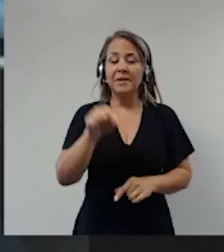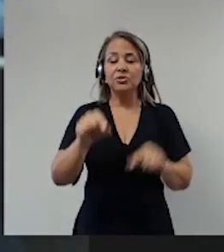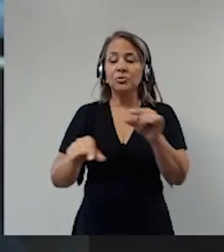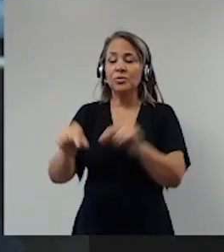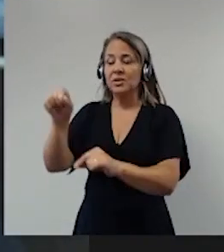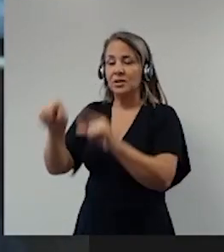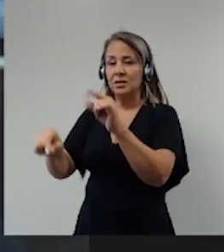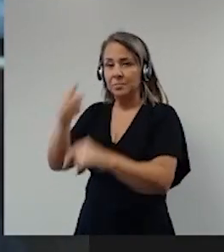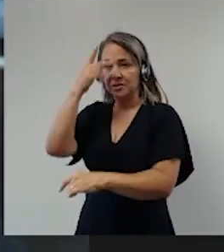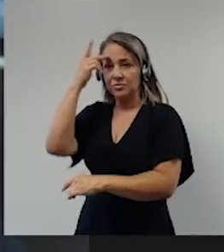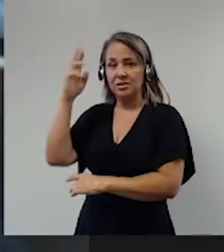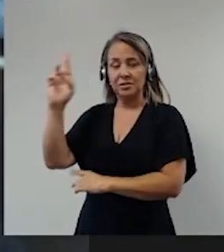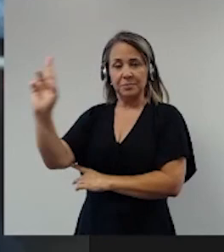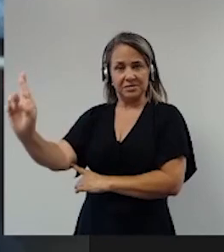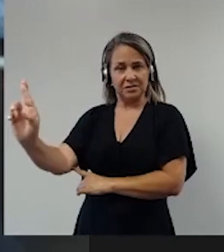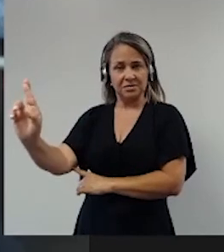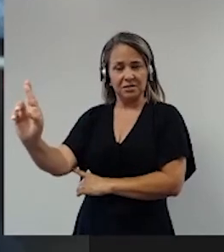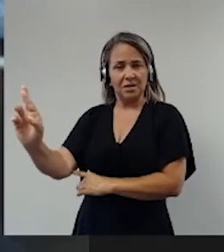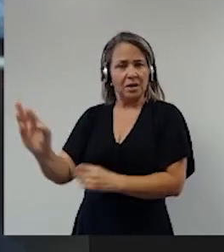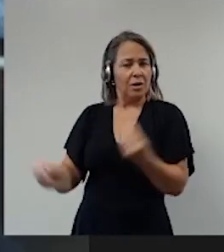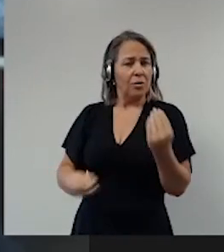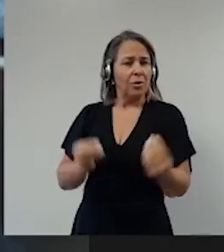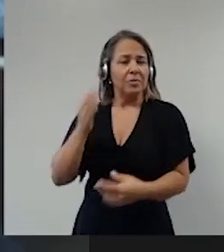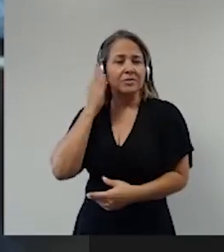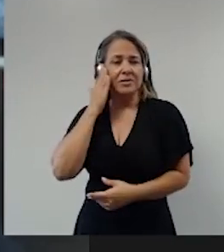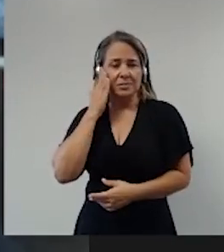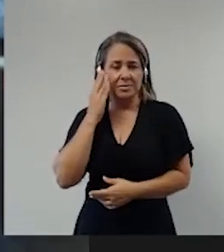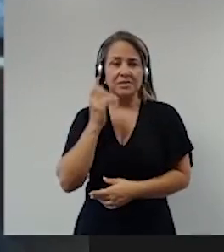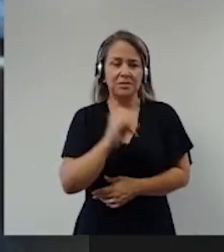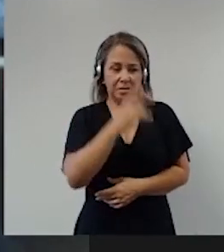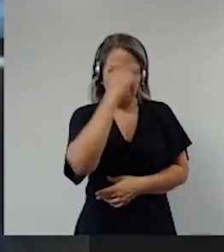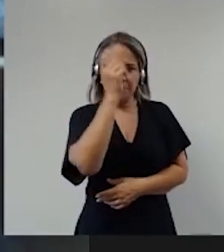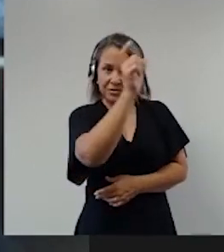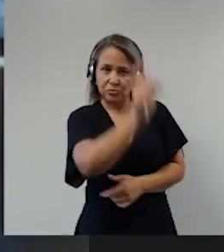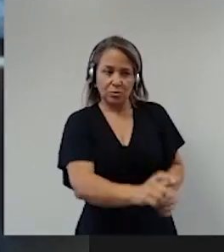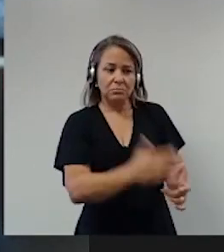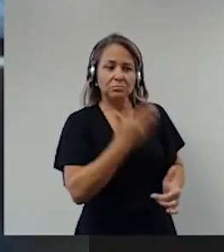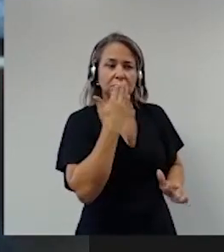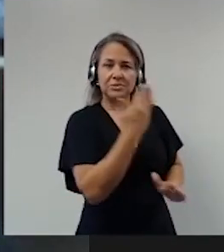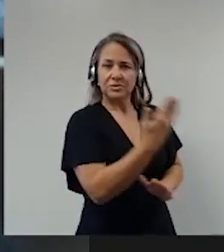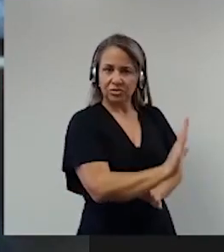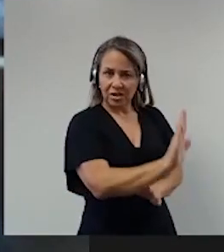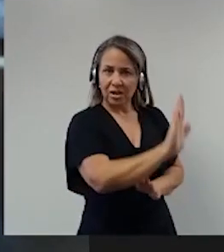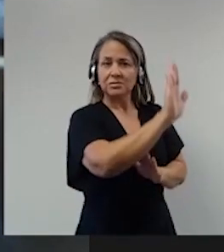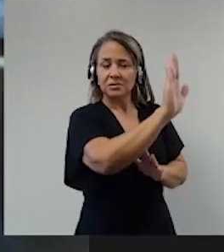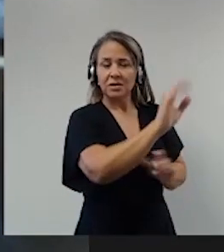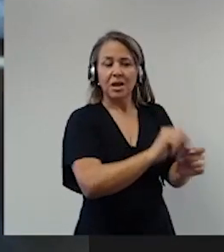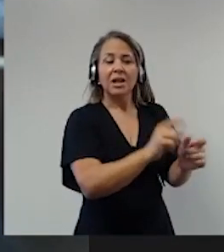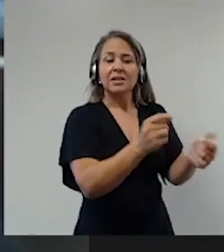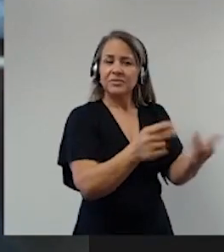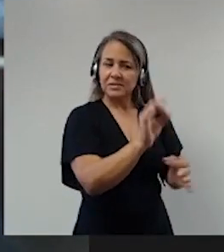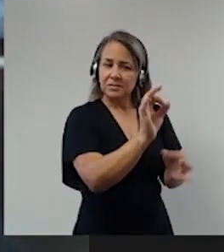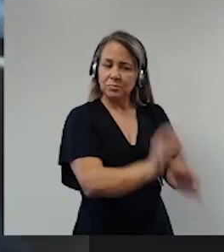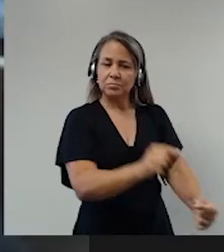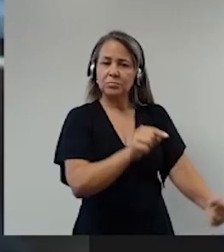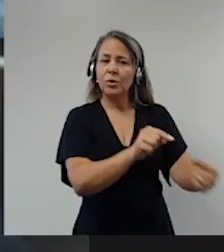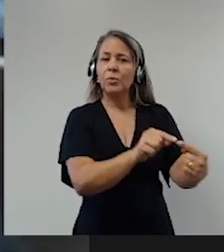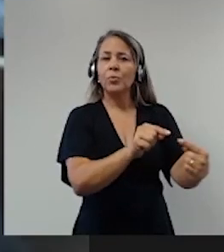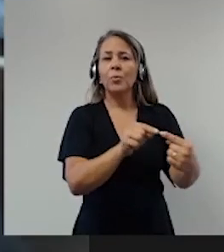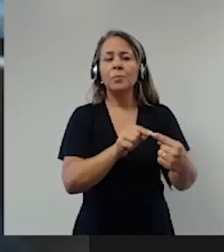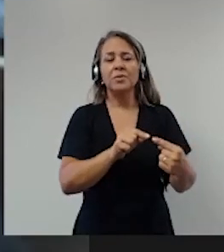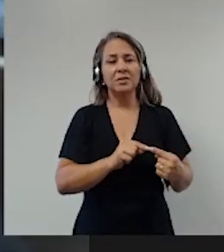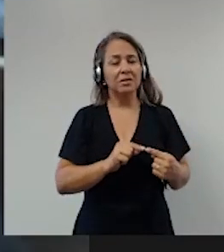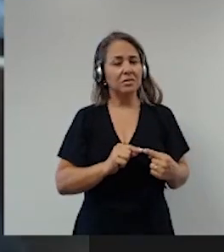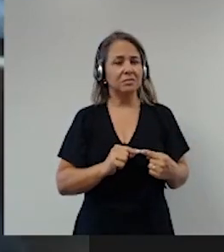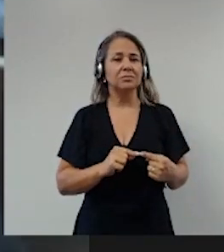seu representante, né? Como é que ele vai saber se aquele determinado candidato tem agido de maneira adequada